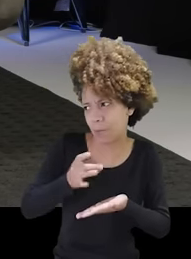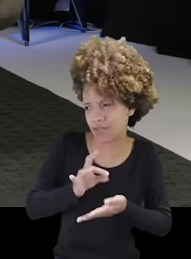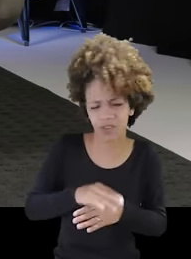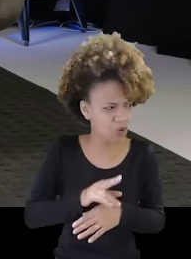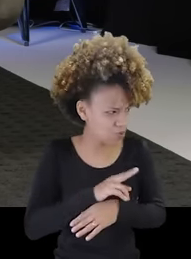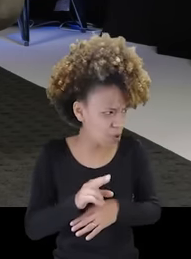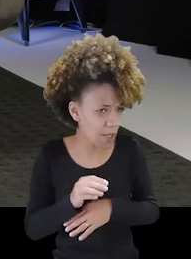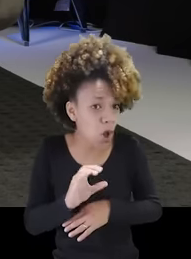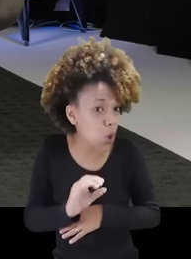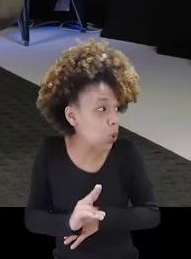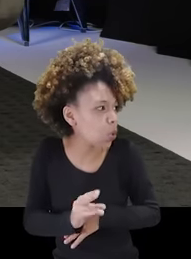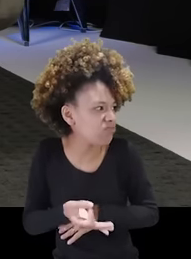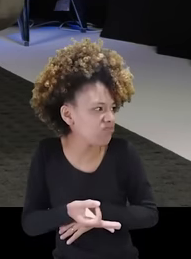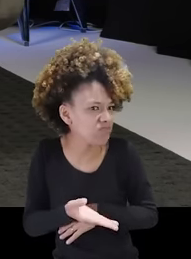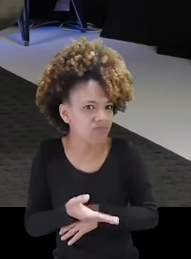toma